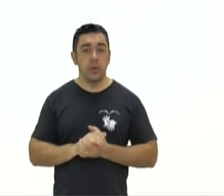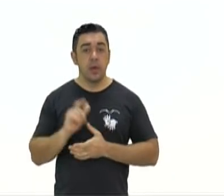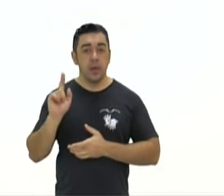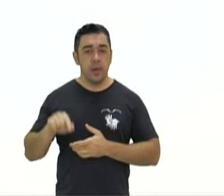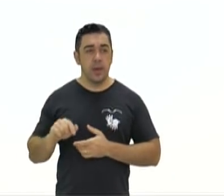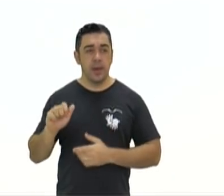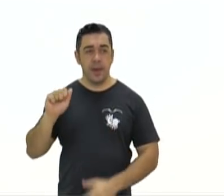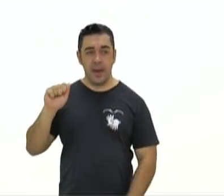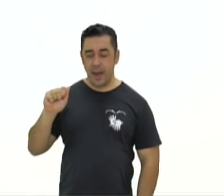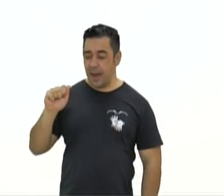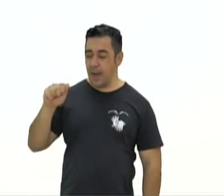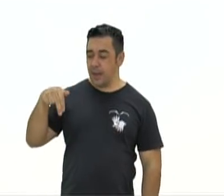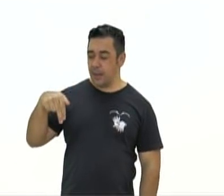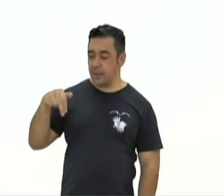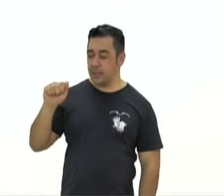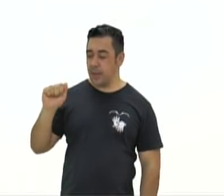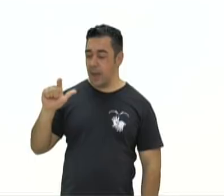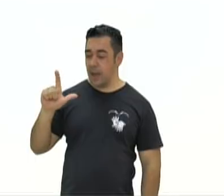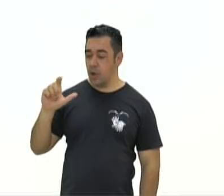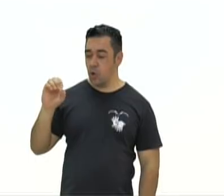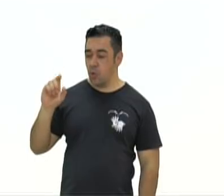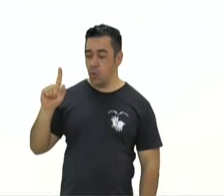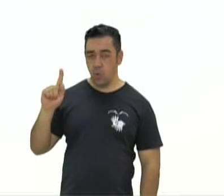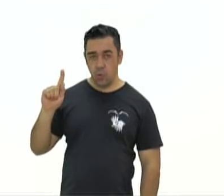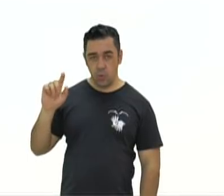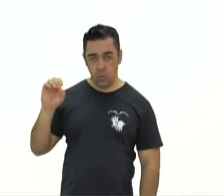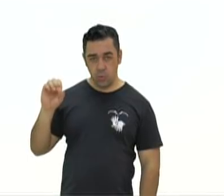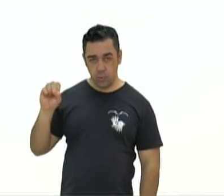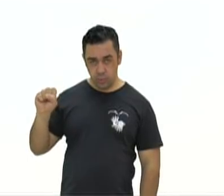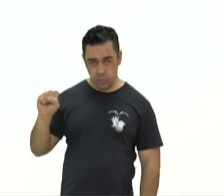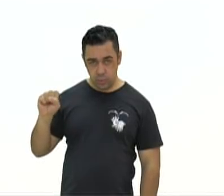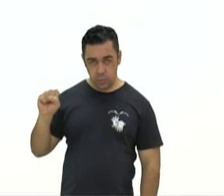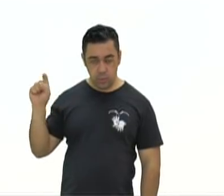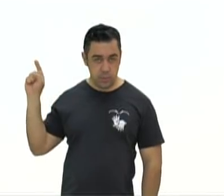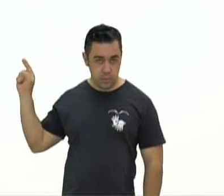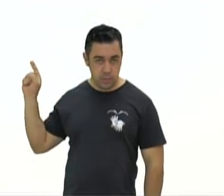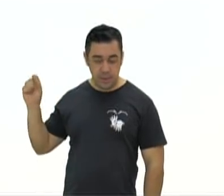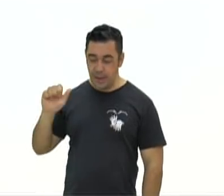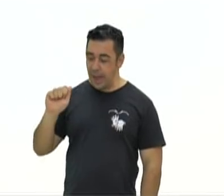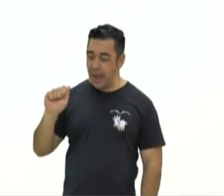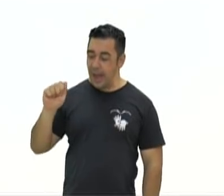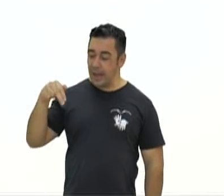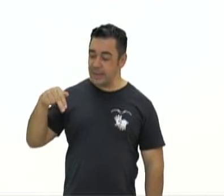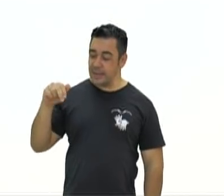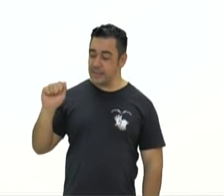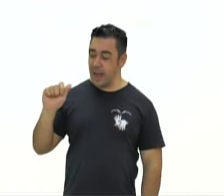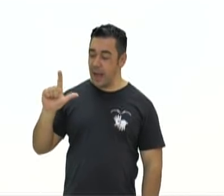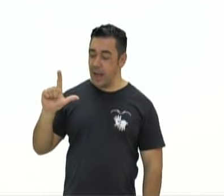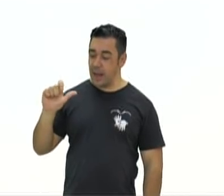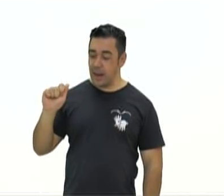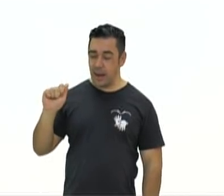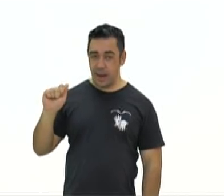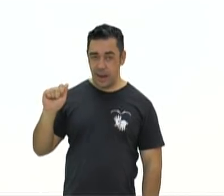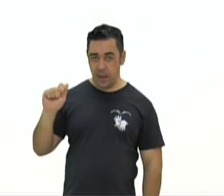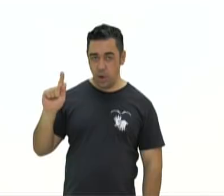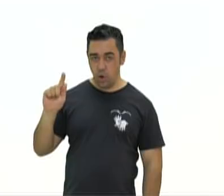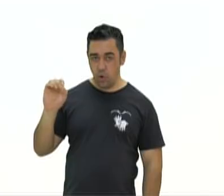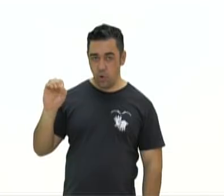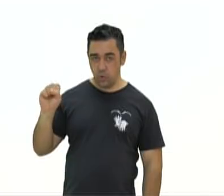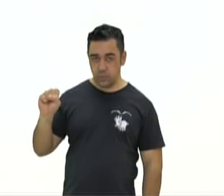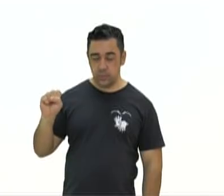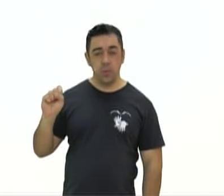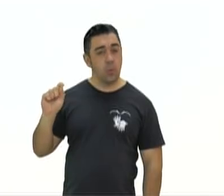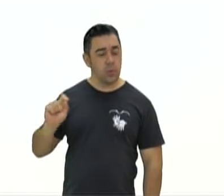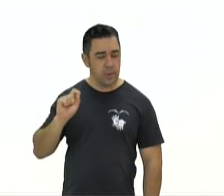órgãos análogos, tá? Eu já vou arrumar no slide para não ir com erro para vocês. Passou aqui. Nesse caso dos órgãos